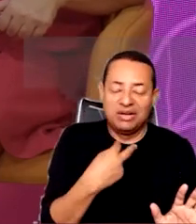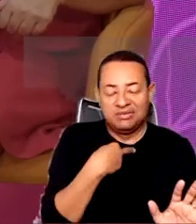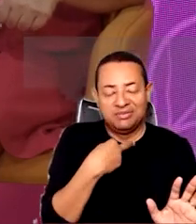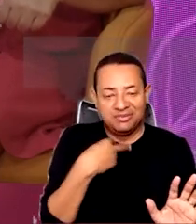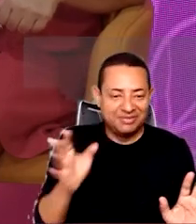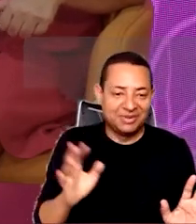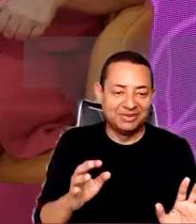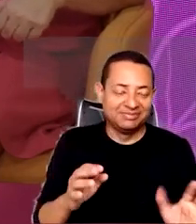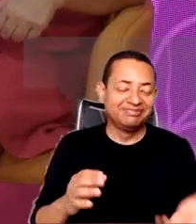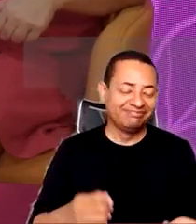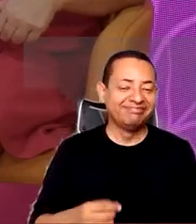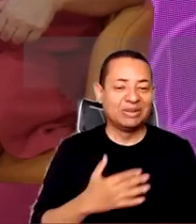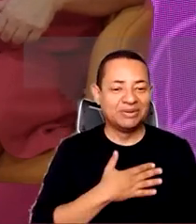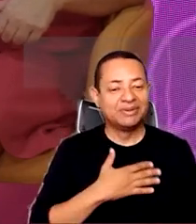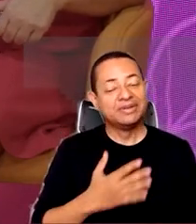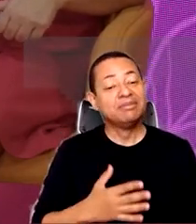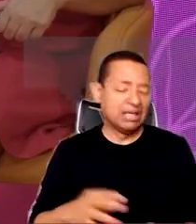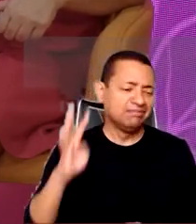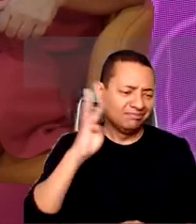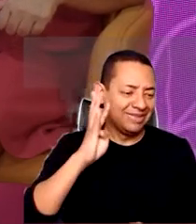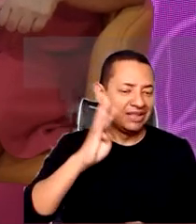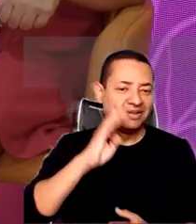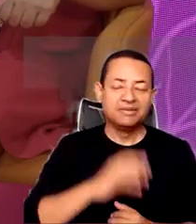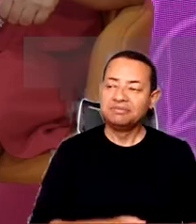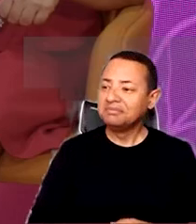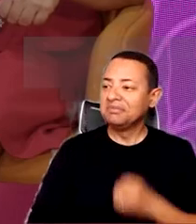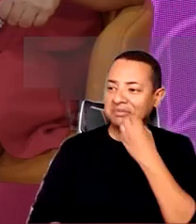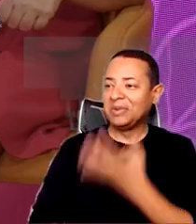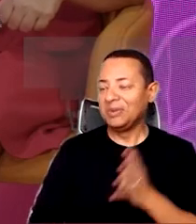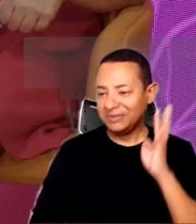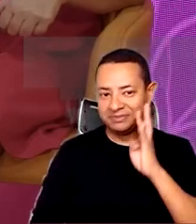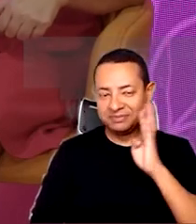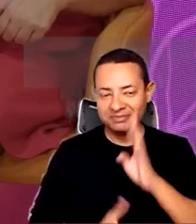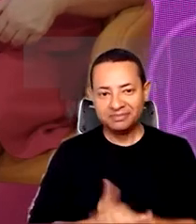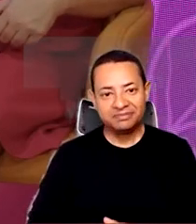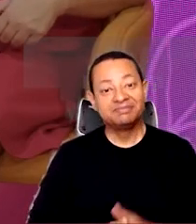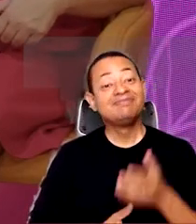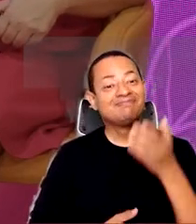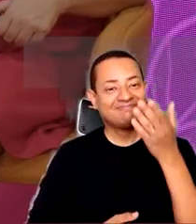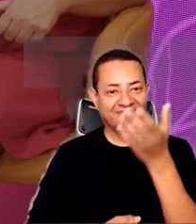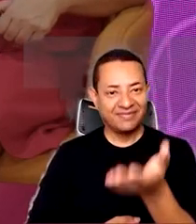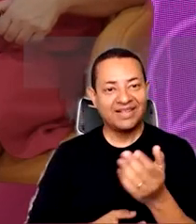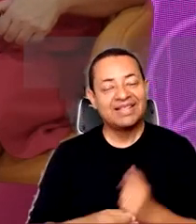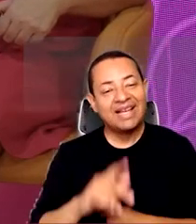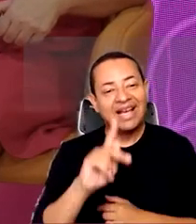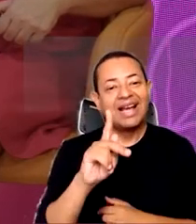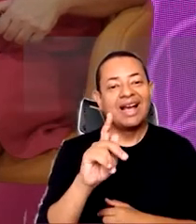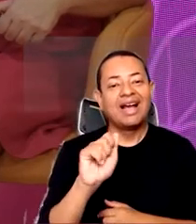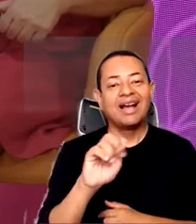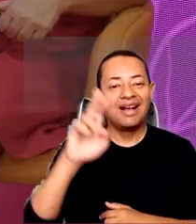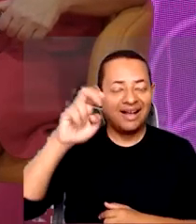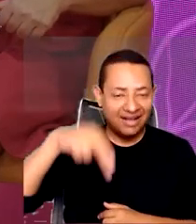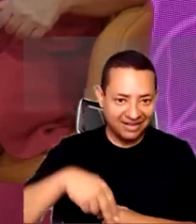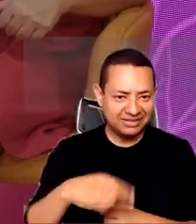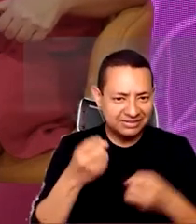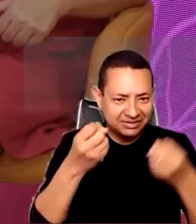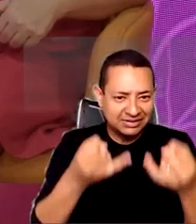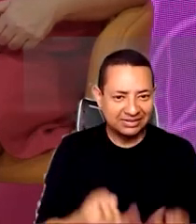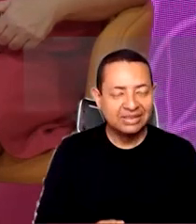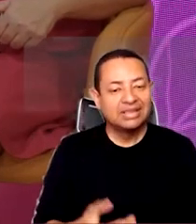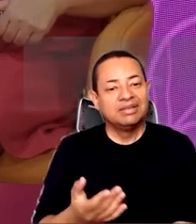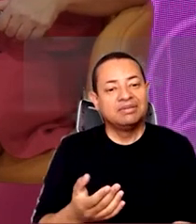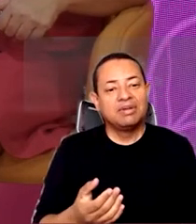suspeita mas é muito é muito legal que legal e você Karen fala pra gente um pouquinho